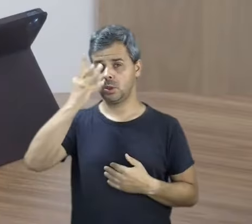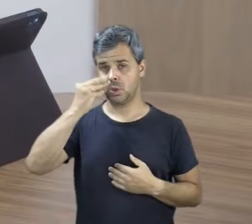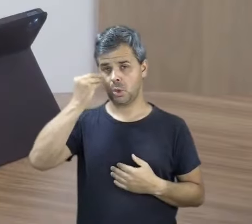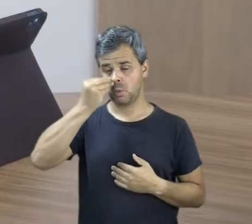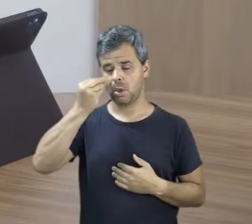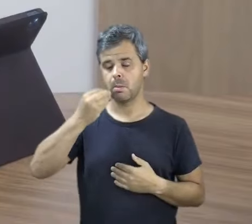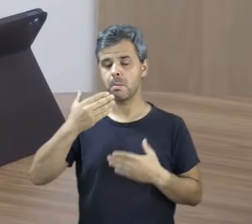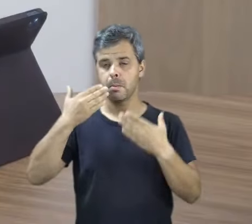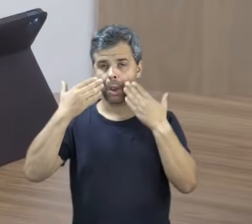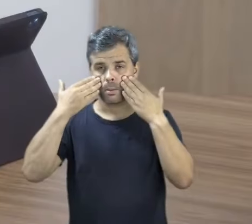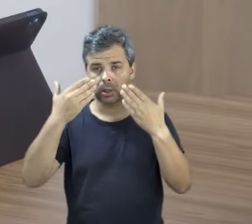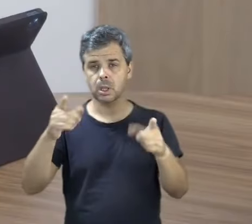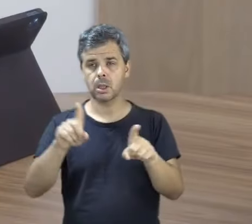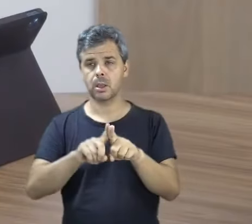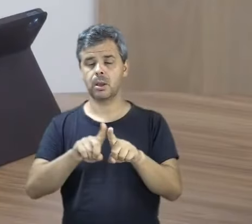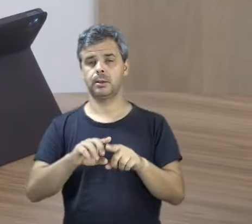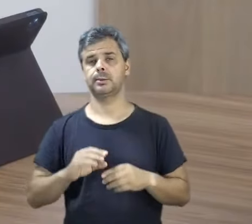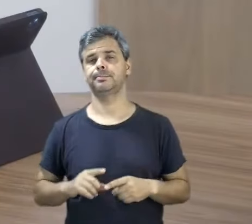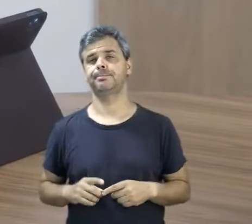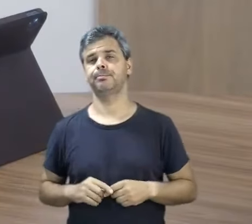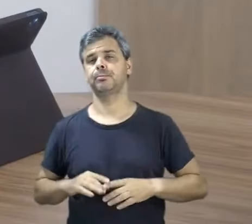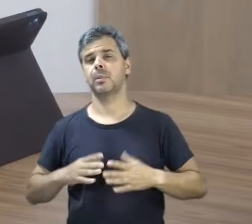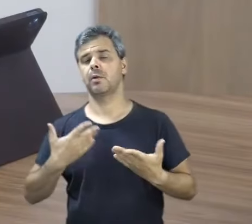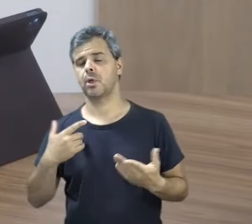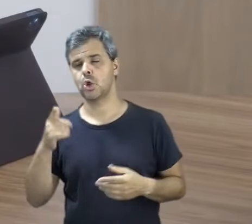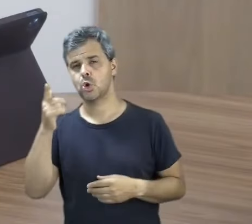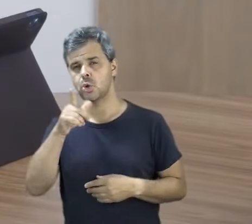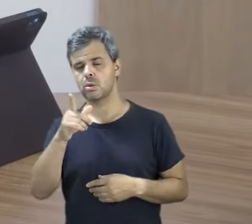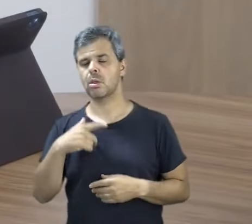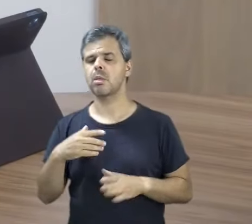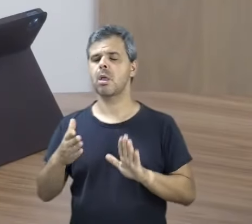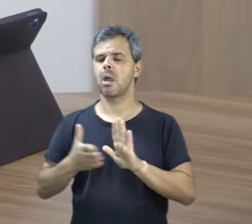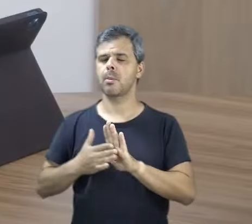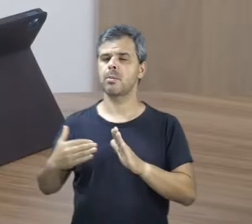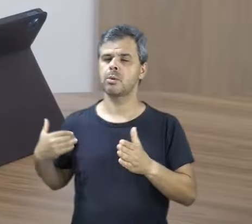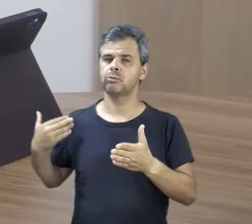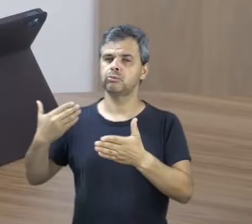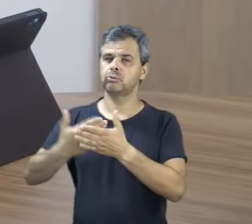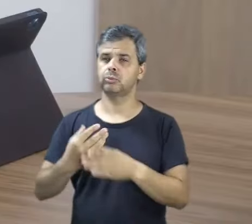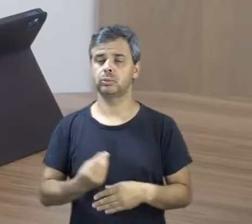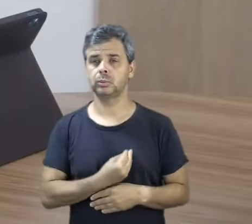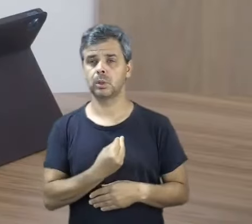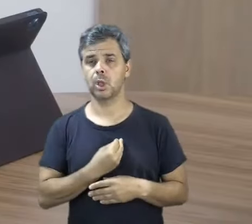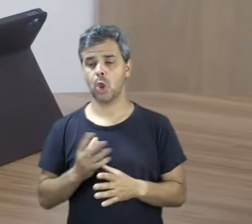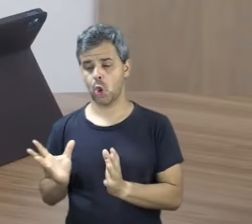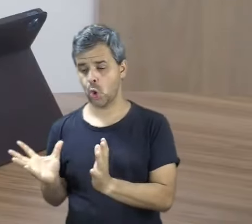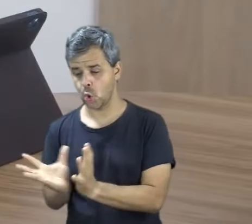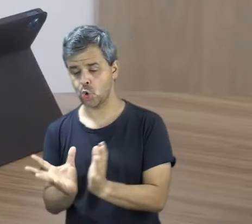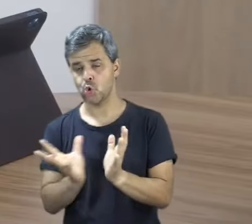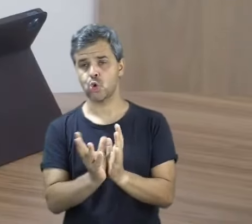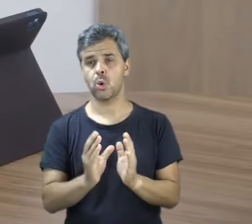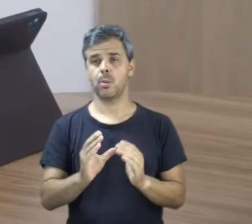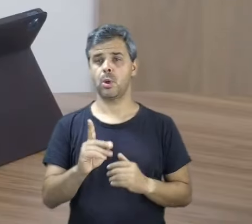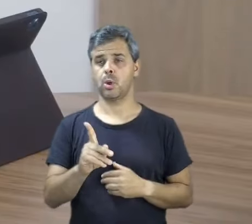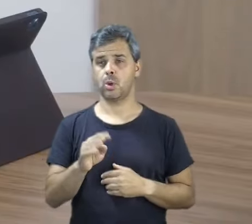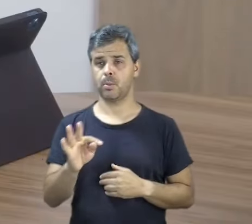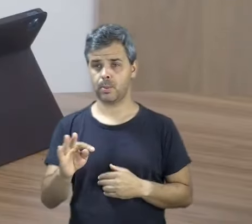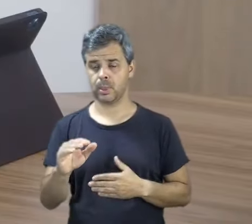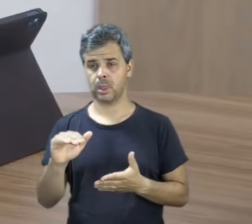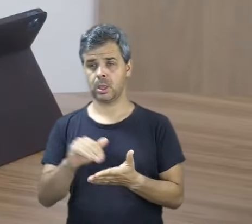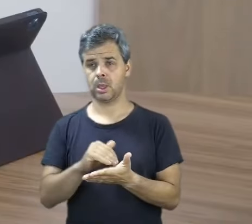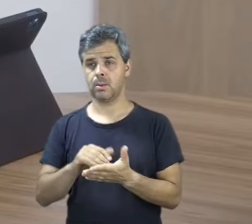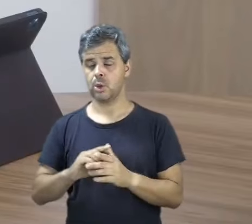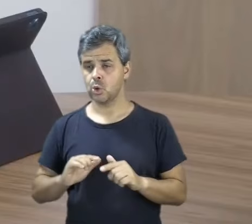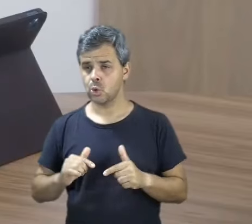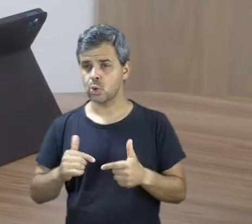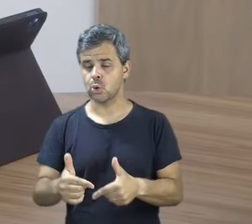experiências, né? A trazer aquilo que vem consigo nas suas próprias trajetórias. Então, a militância petista da Secretaria Nacional de